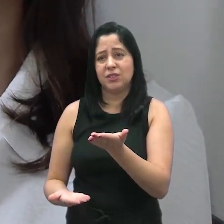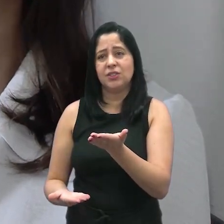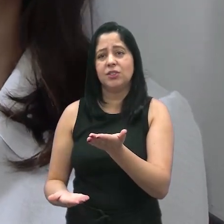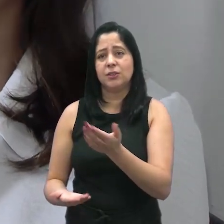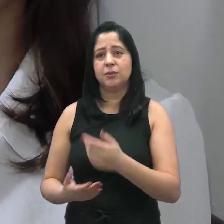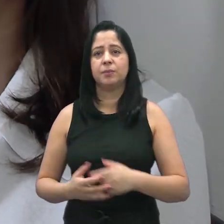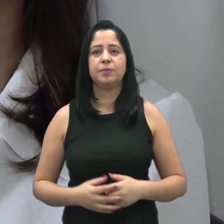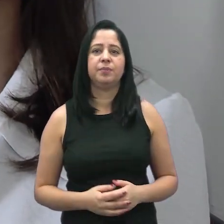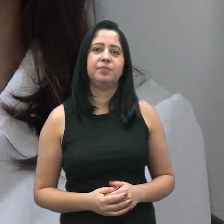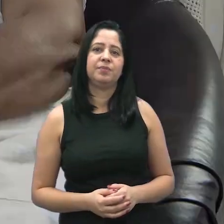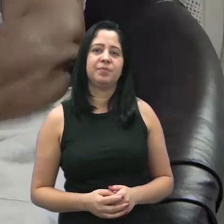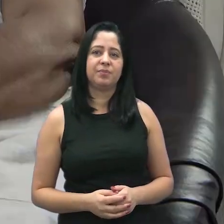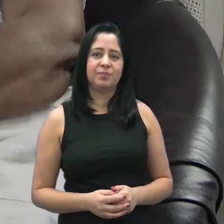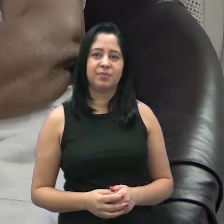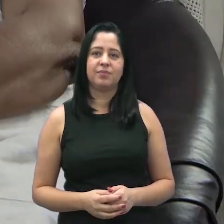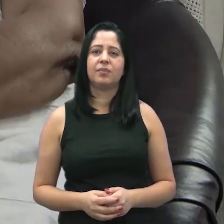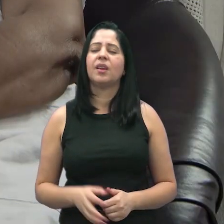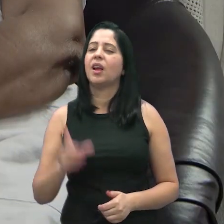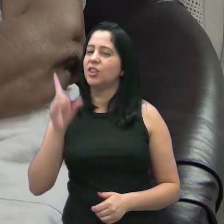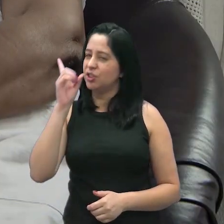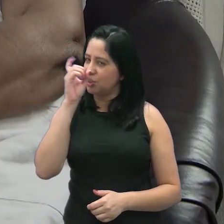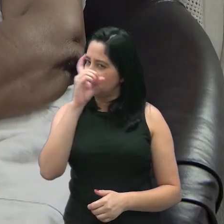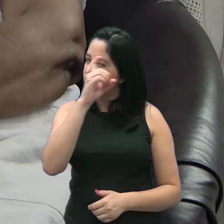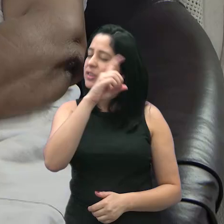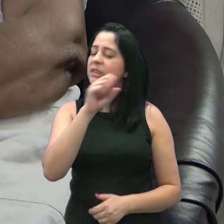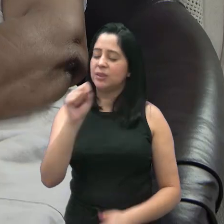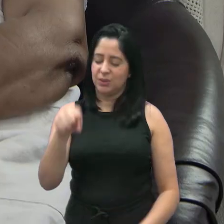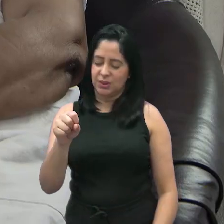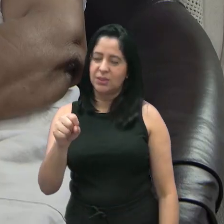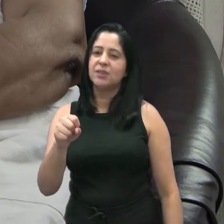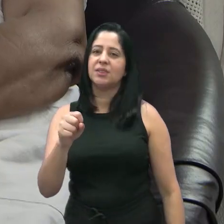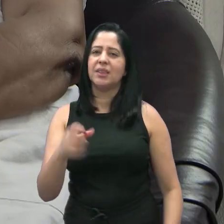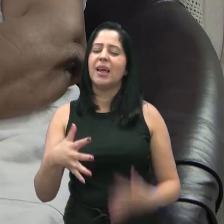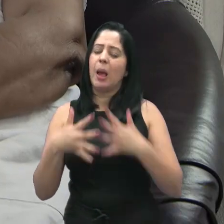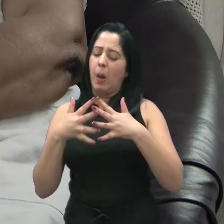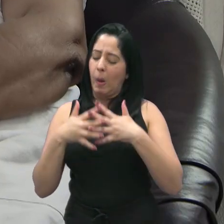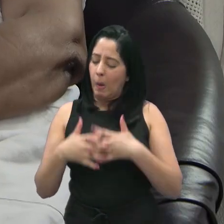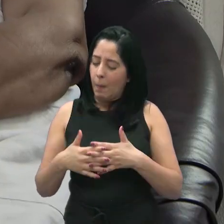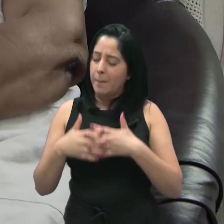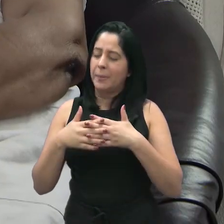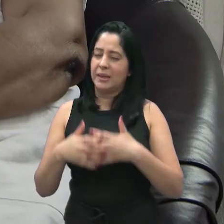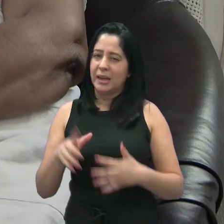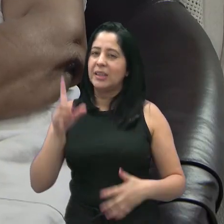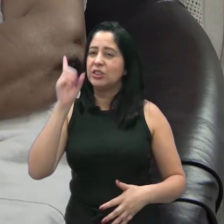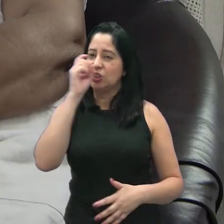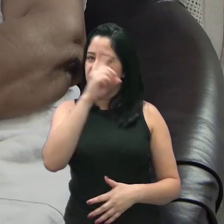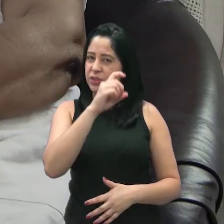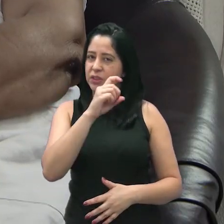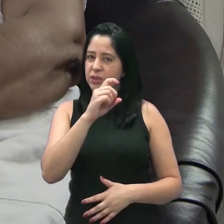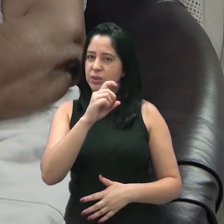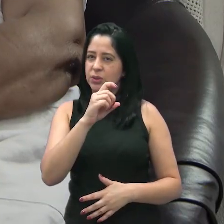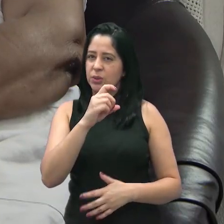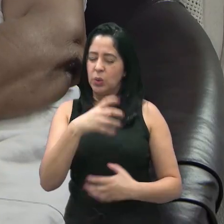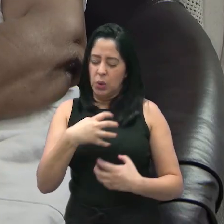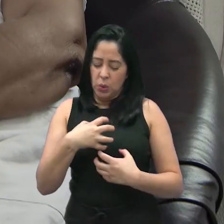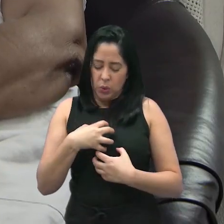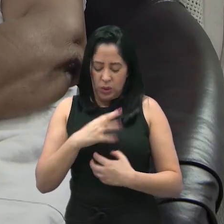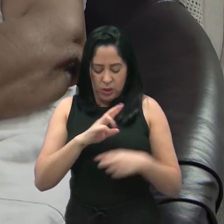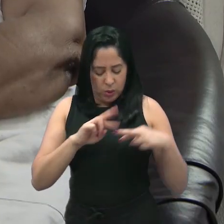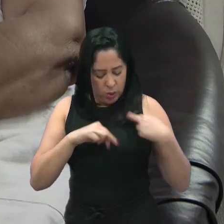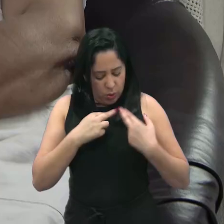representação dele na minha vida. Foi difícil? Foi sim. Complicado? Foi sim, porque o luto é